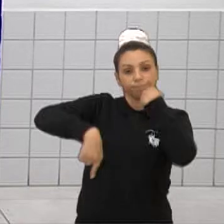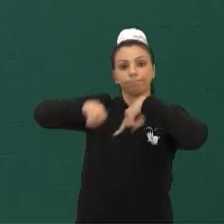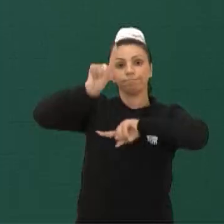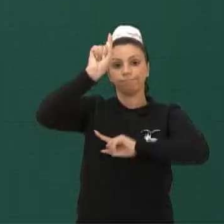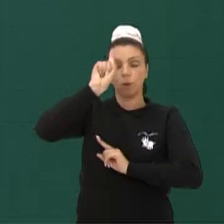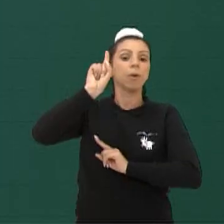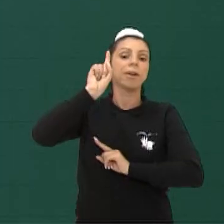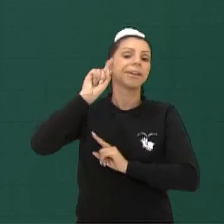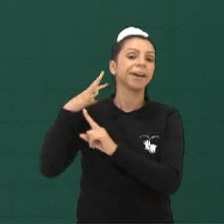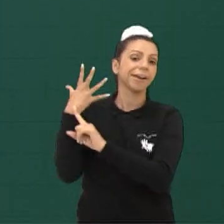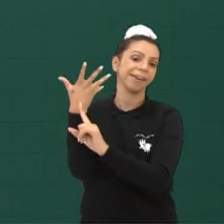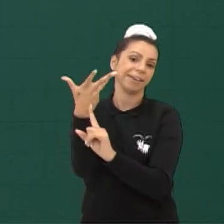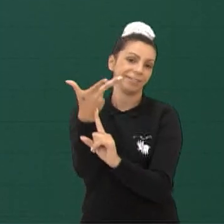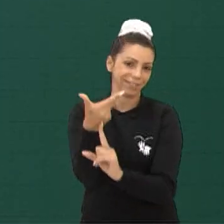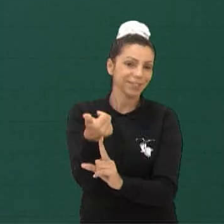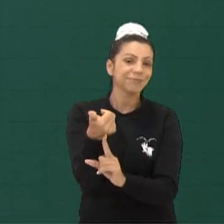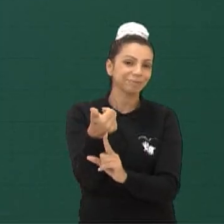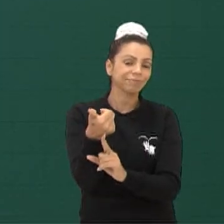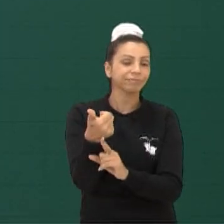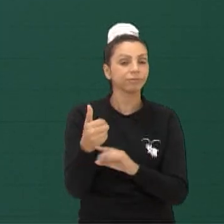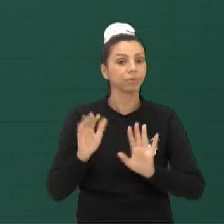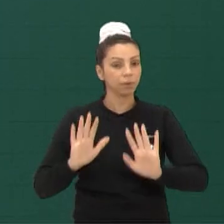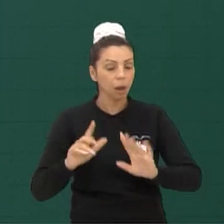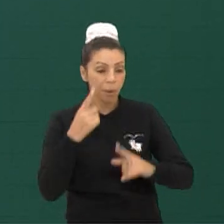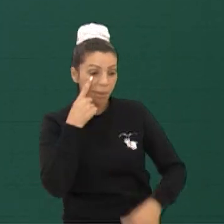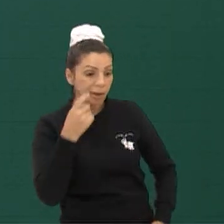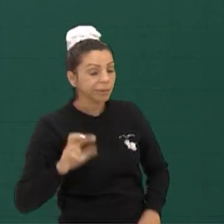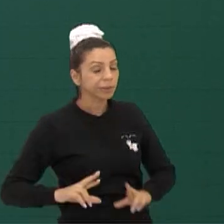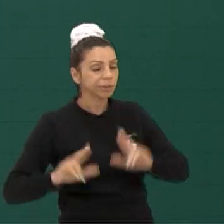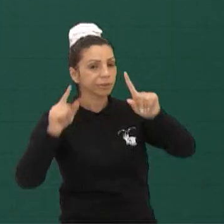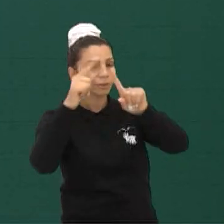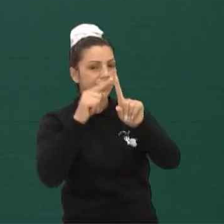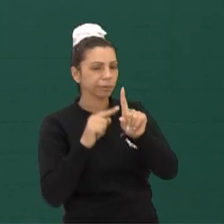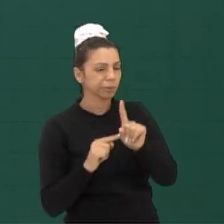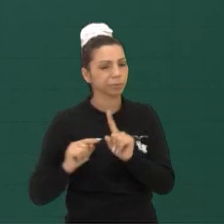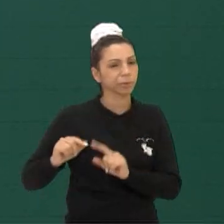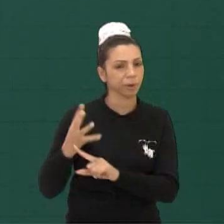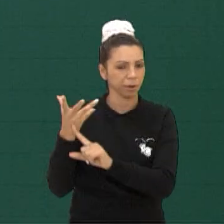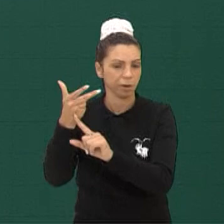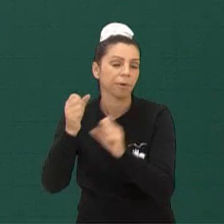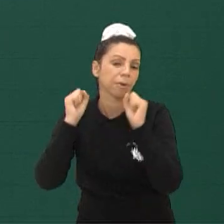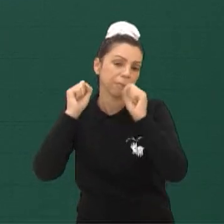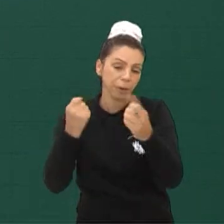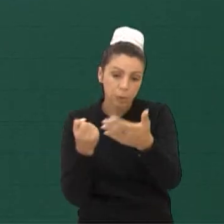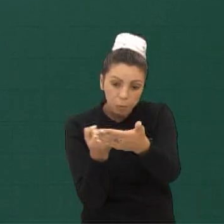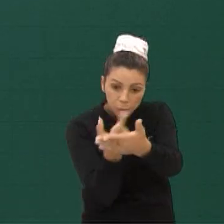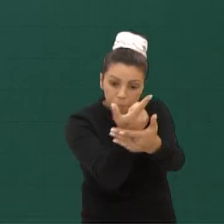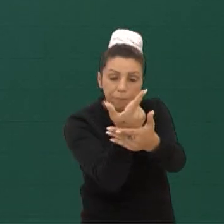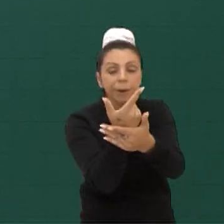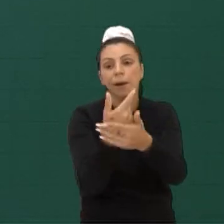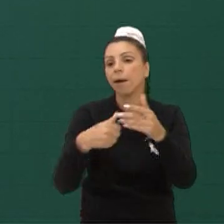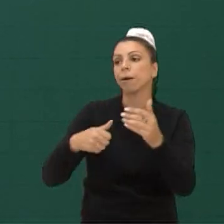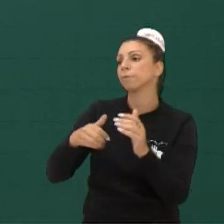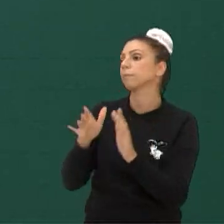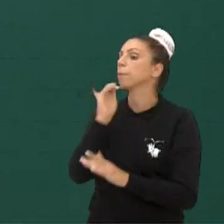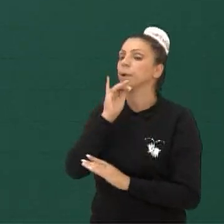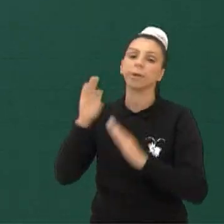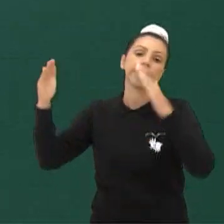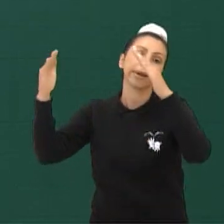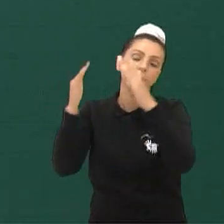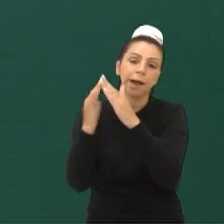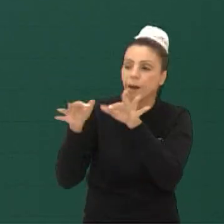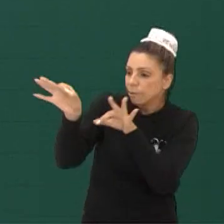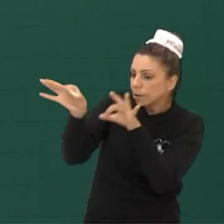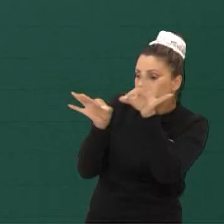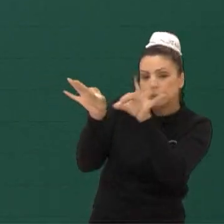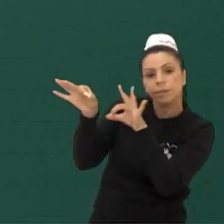objeto artístico. E o interessante é que, diferente dos outros tipos de arte, na qual a gente pode comprar para decorar a casa, para fazer um